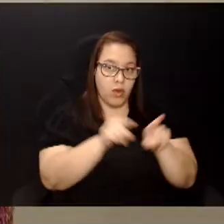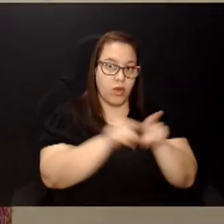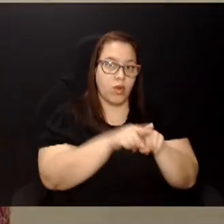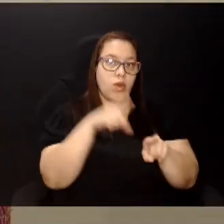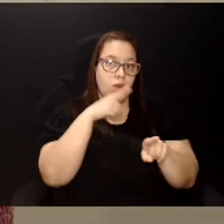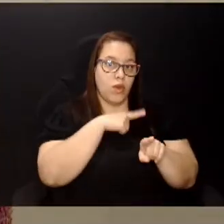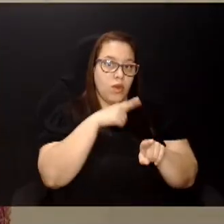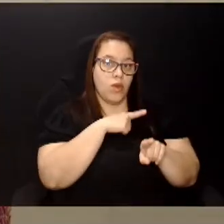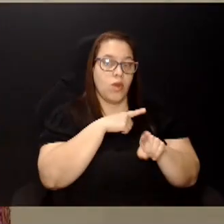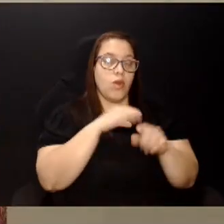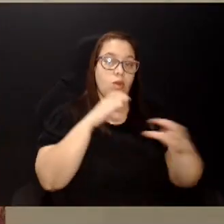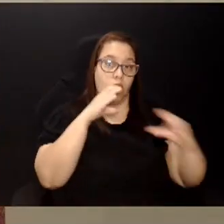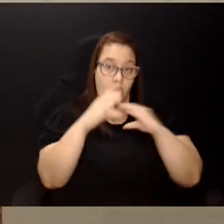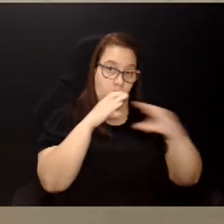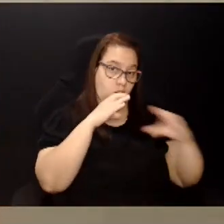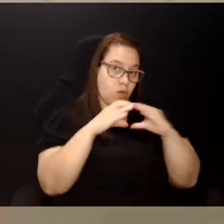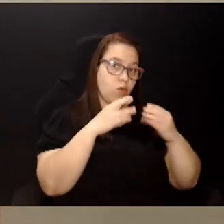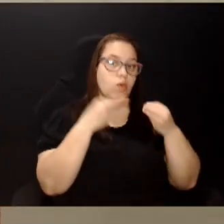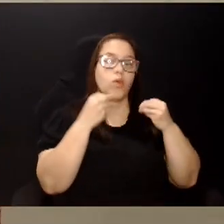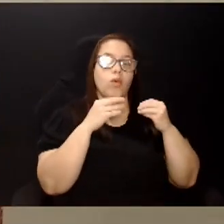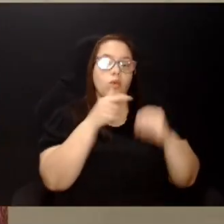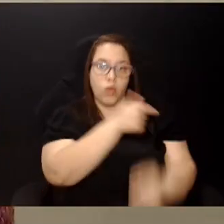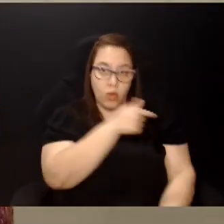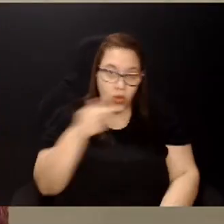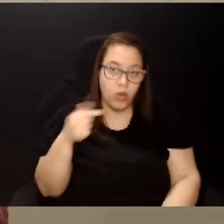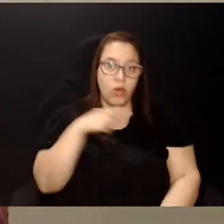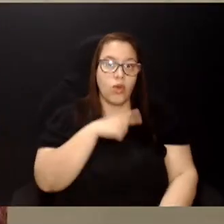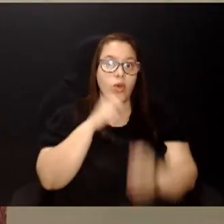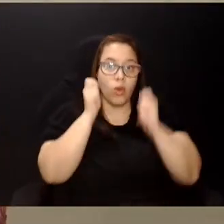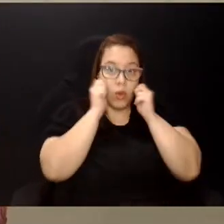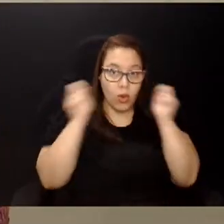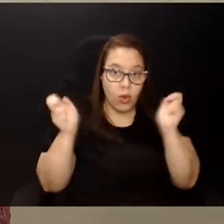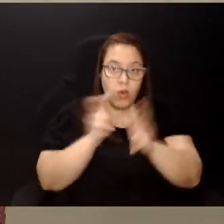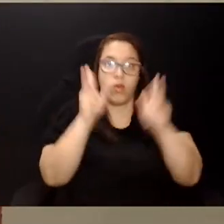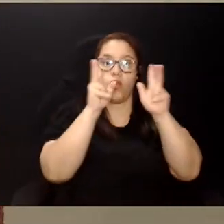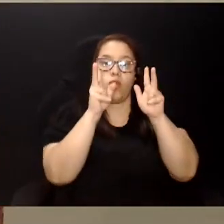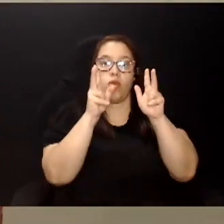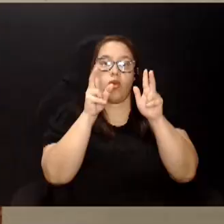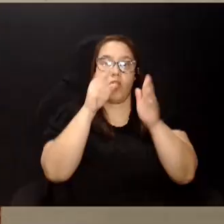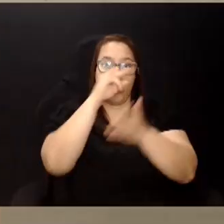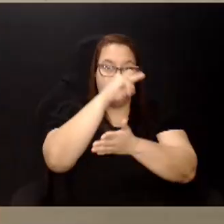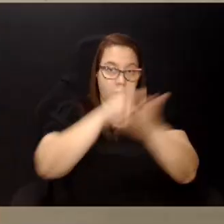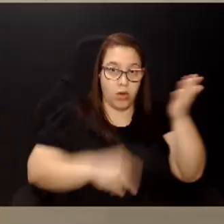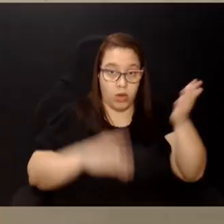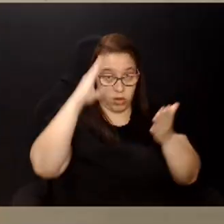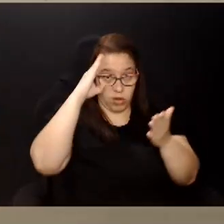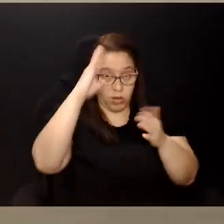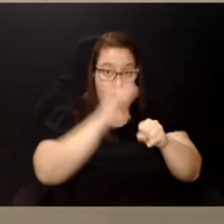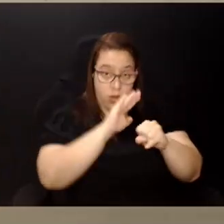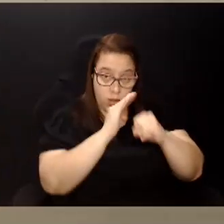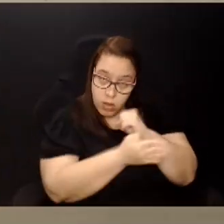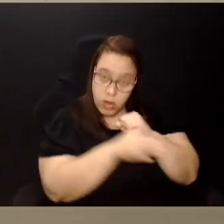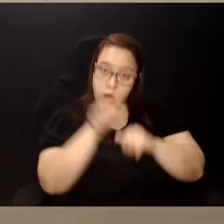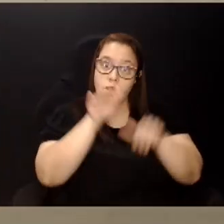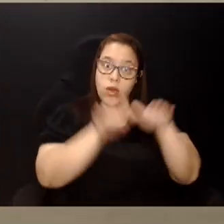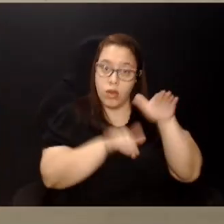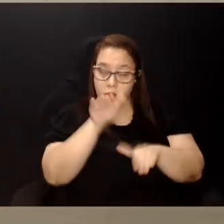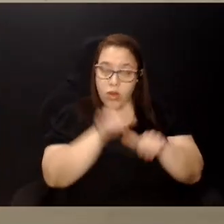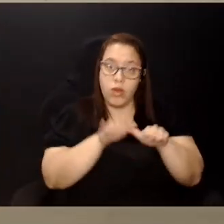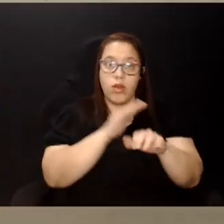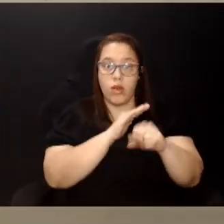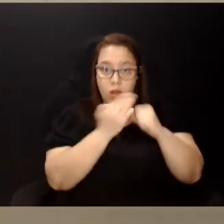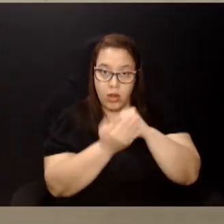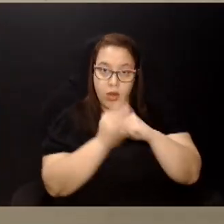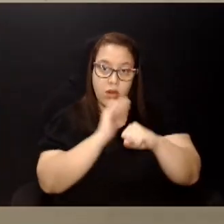sua comunicação. Como toda semana a gente tem um alerta, onde a gente lista os principais bairros e provavelmente os bairros onde está tendo